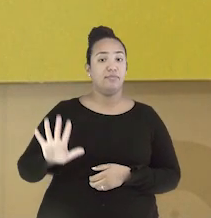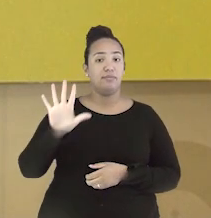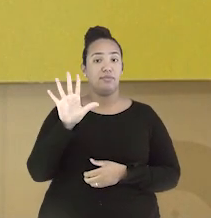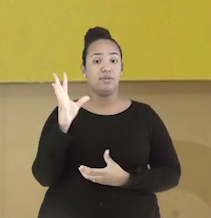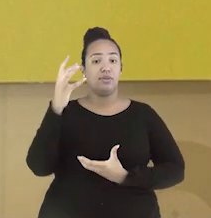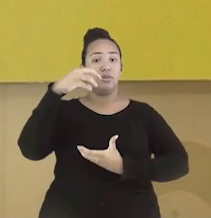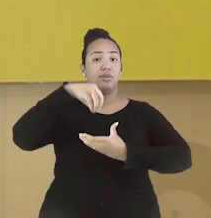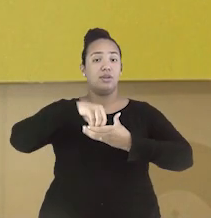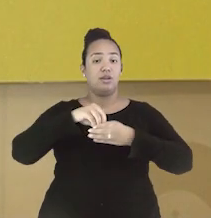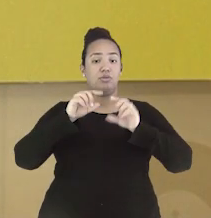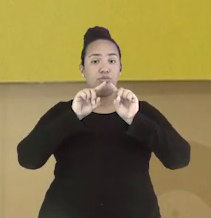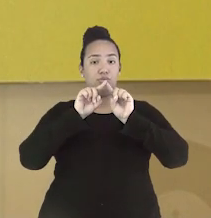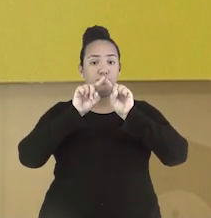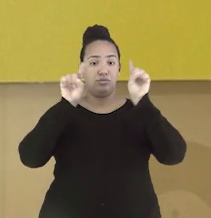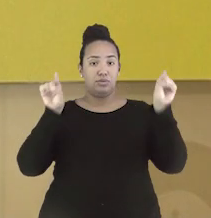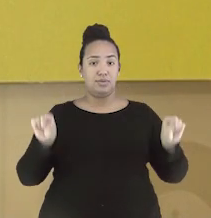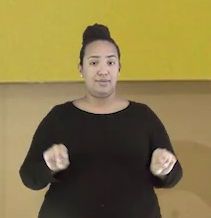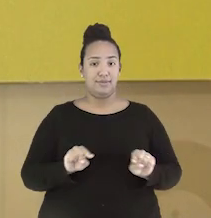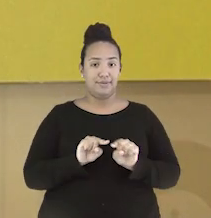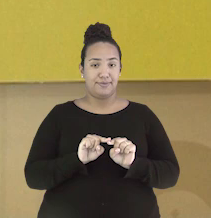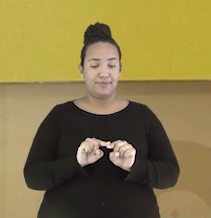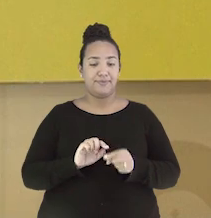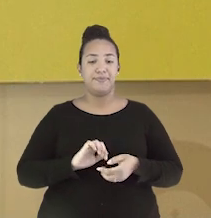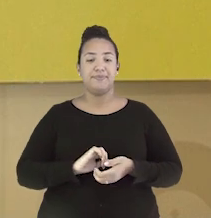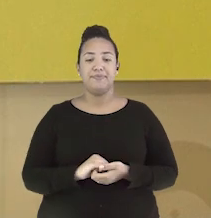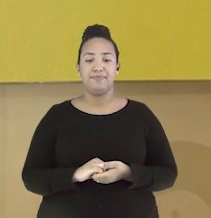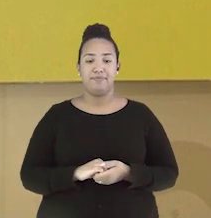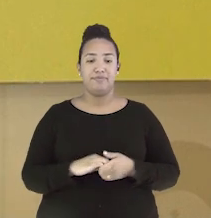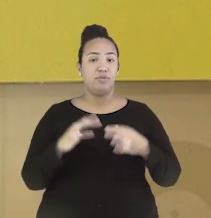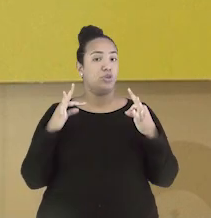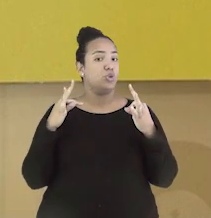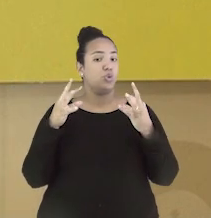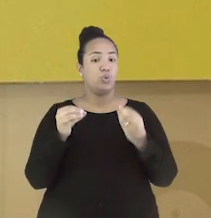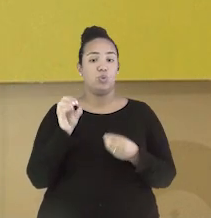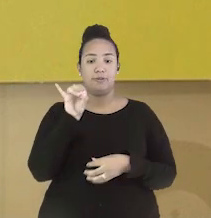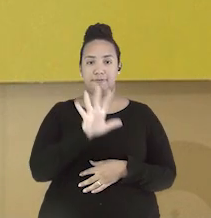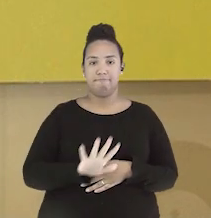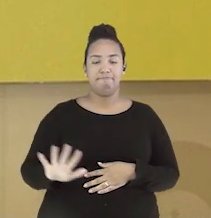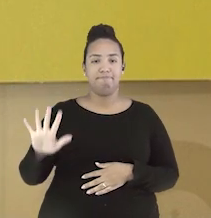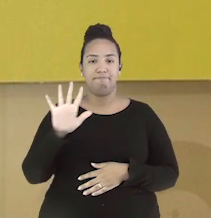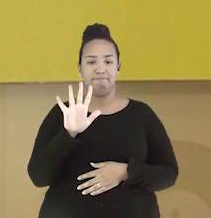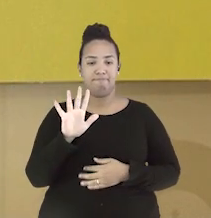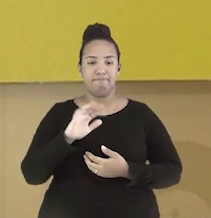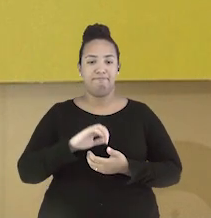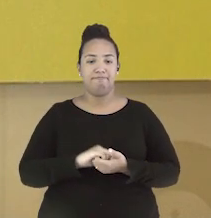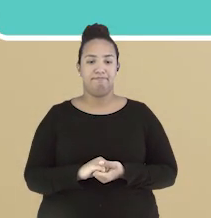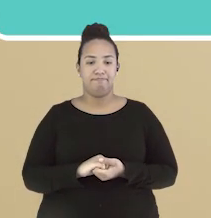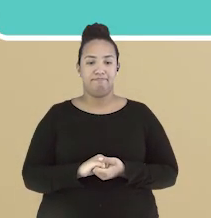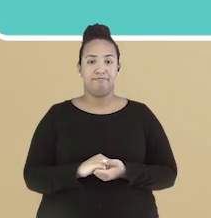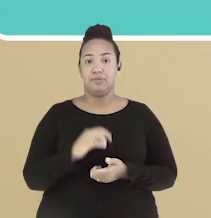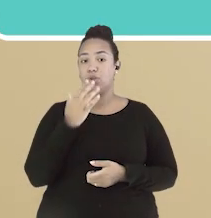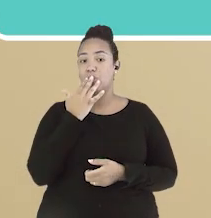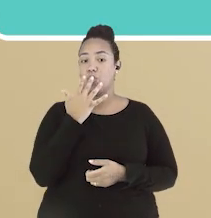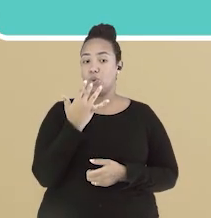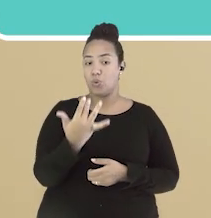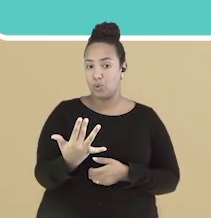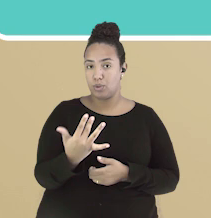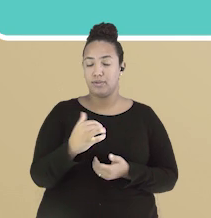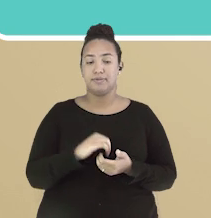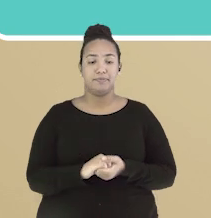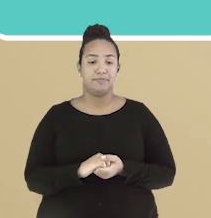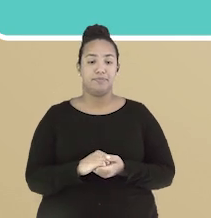As imagens estão dentro de um círculo. Todas as imagens. As